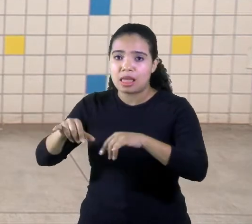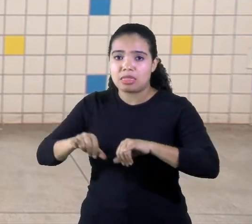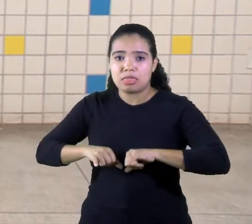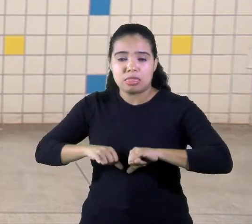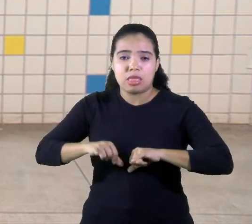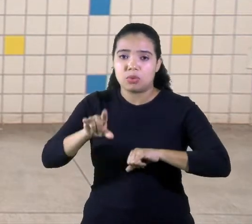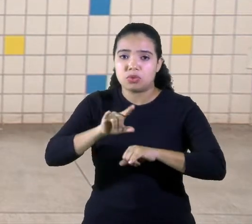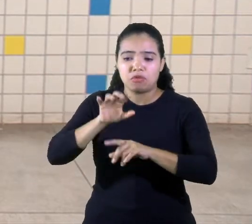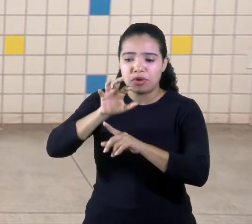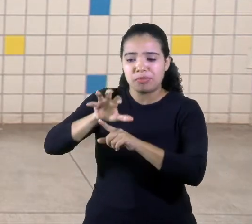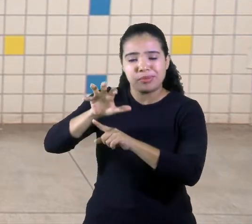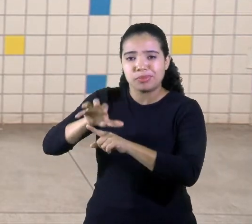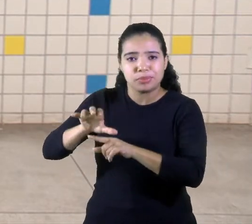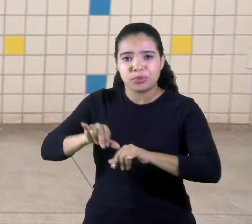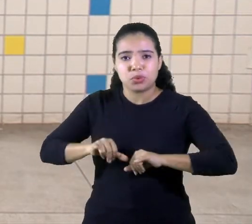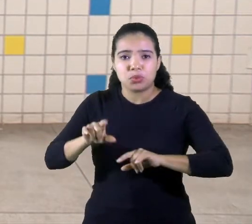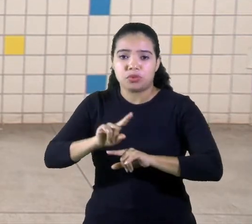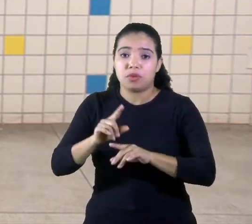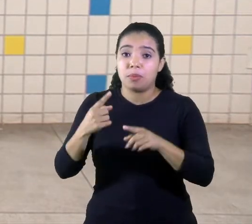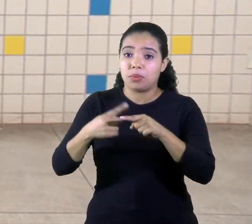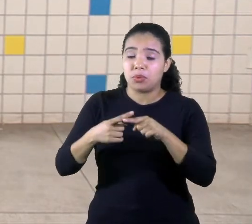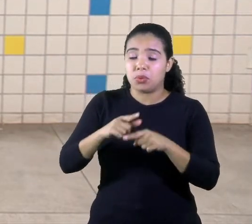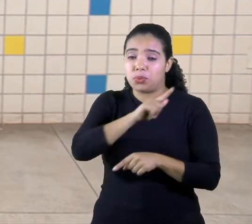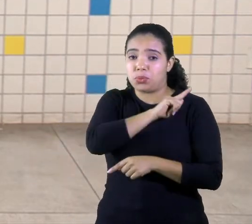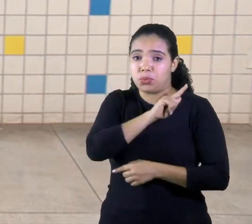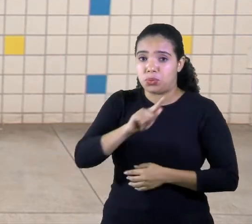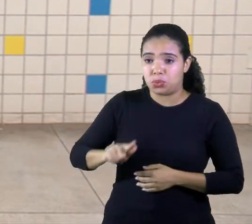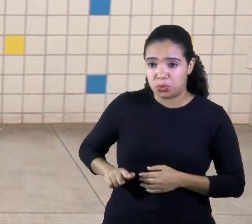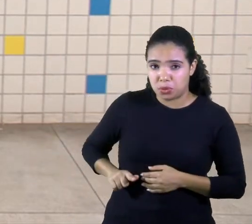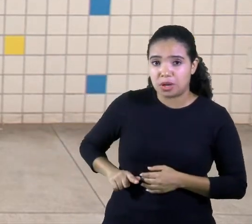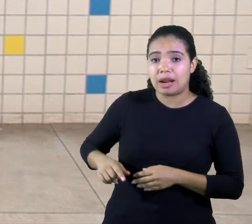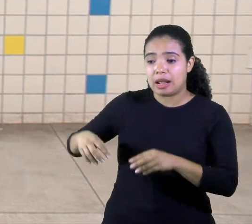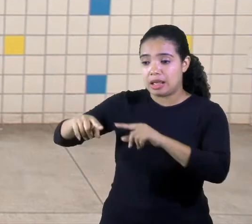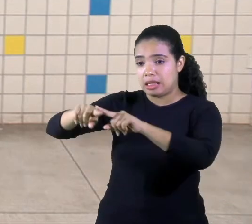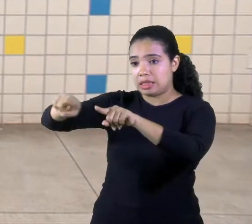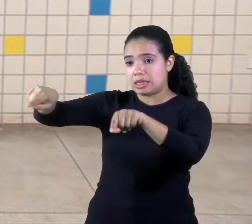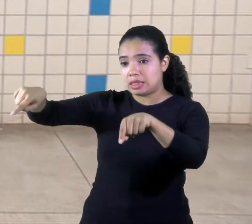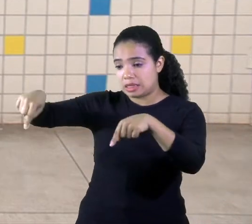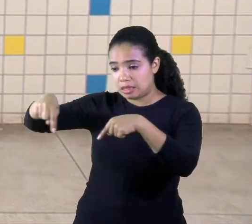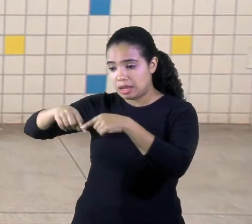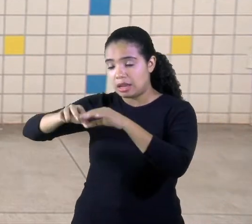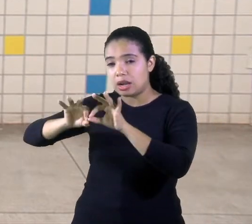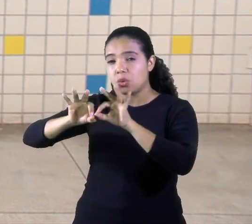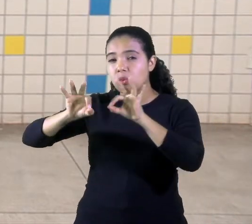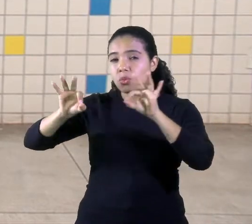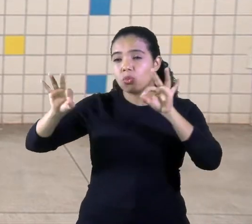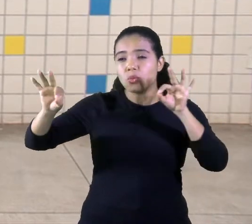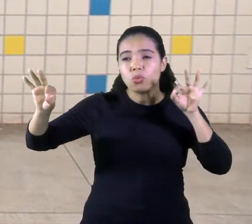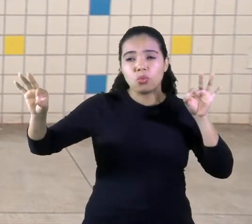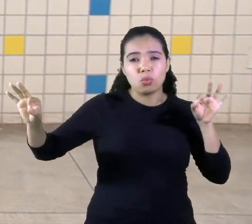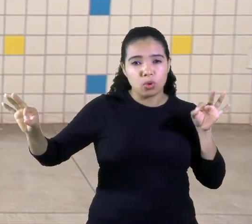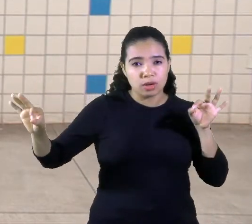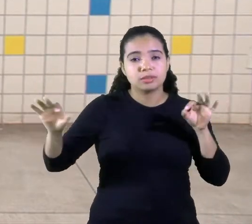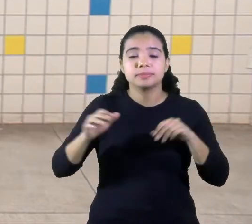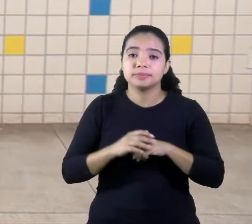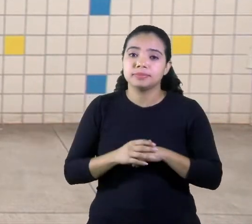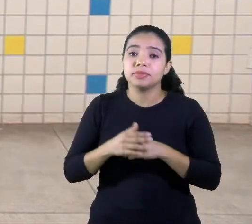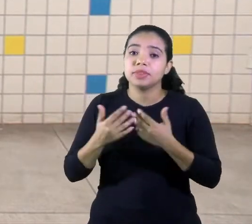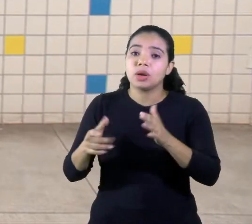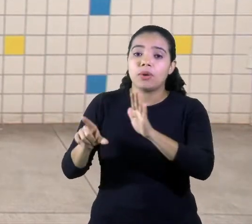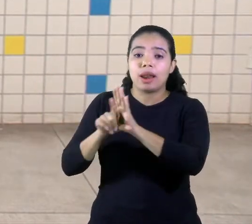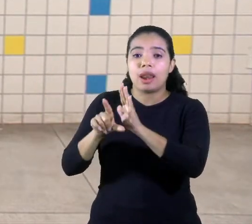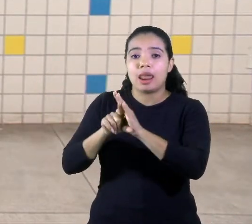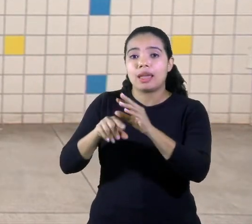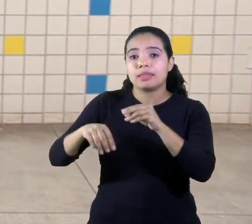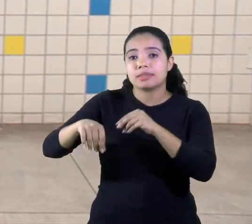essa subjugação. O governo, como essas terras estavam muito longe, a lei de terras